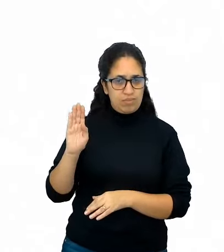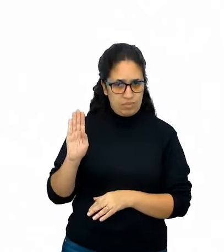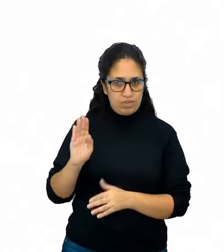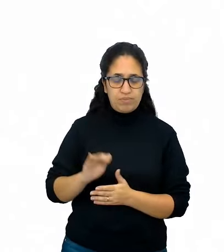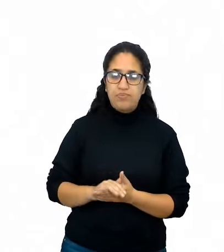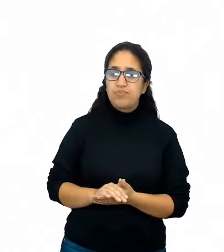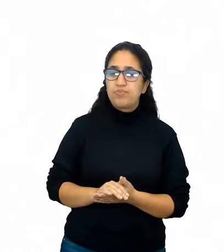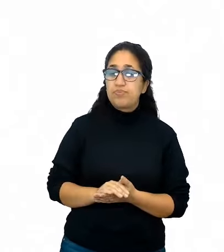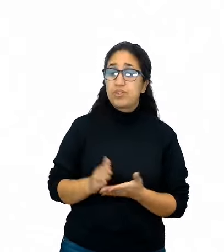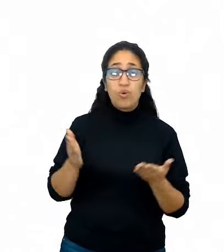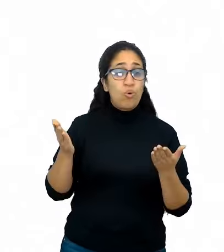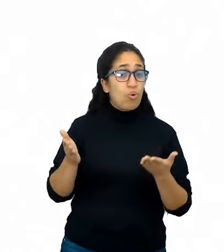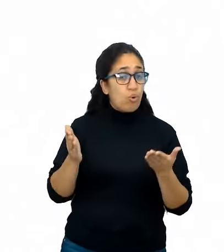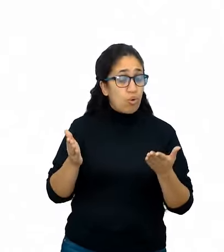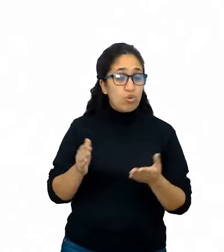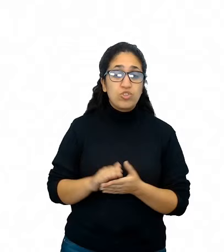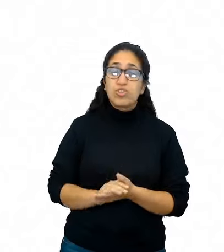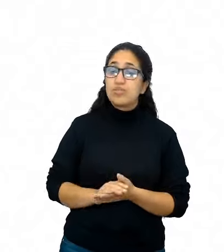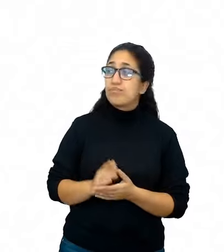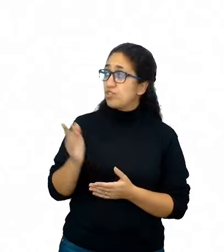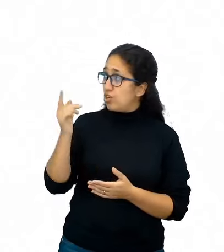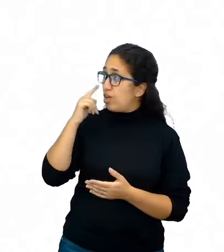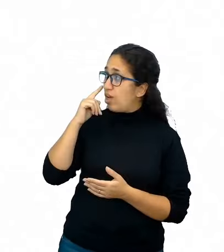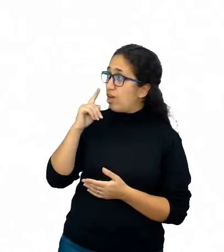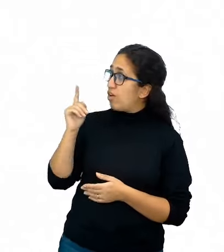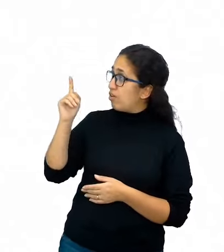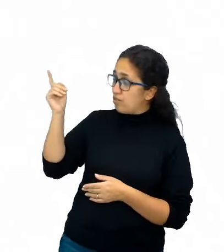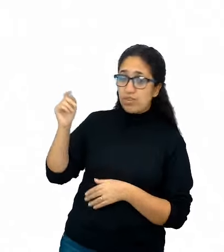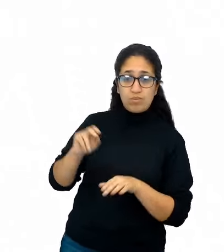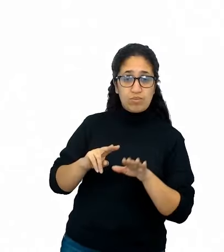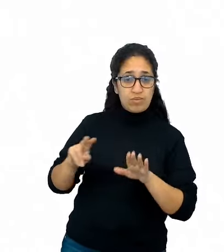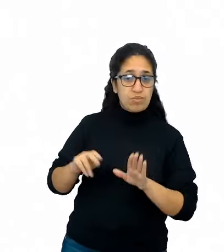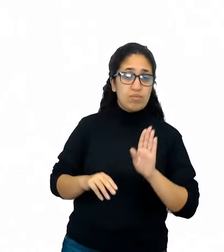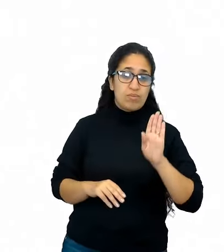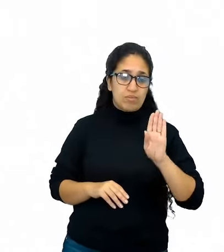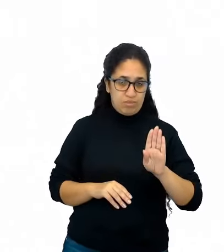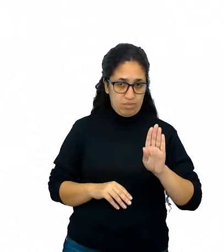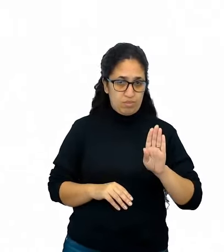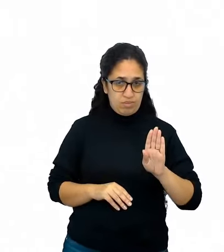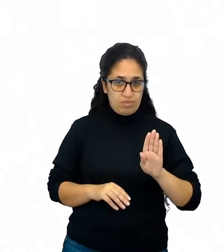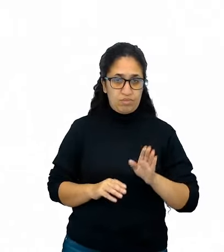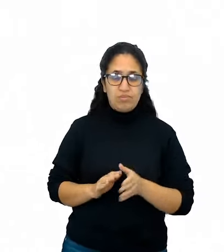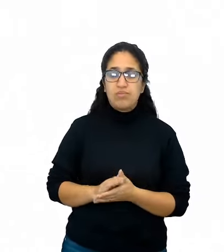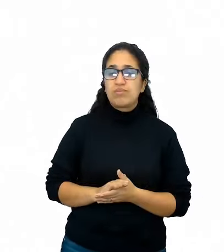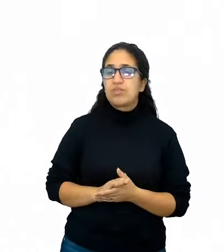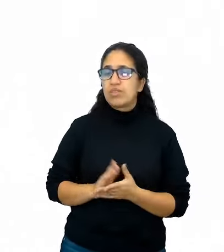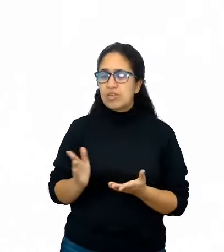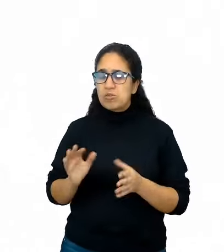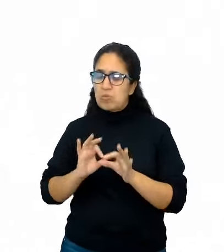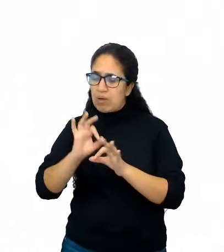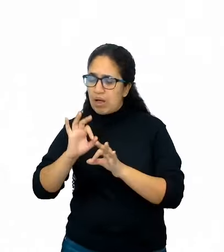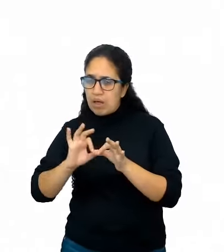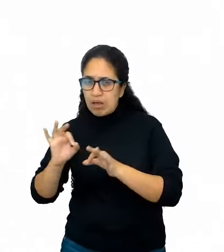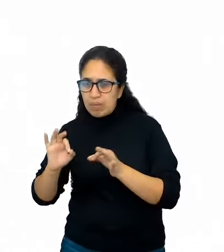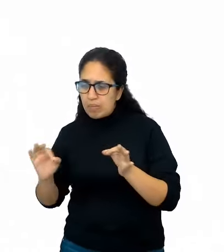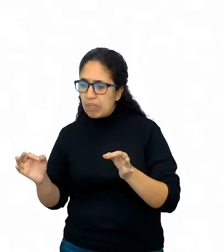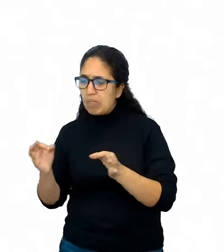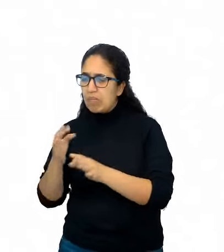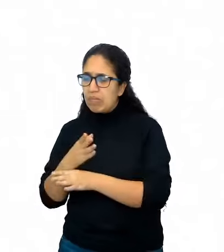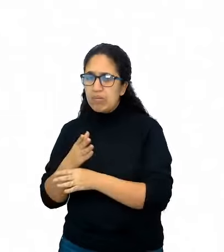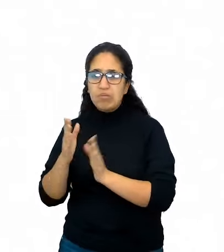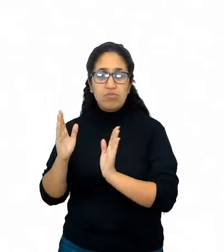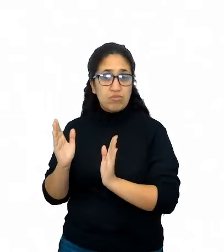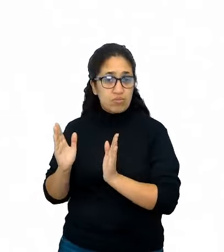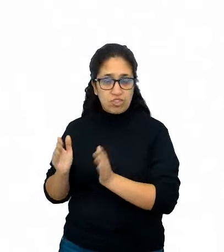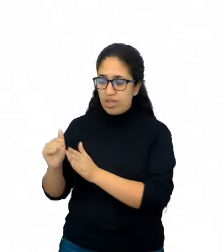A formação de hoje, então, como nós já vimos, refere-se à Semana B, que é o término do planejamento para o desenvolvimento